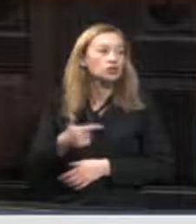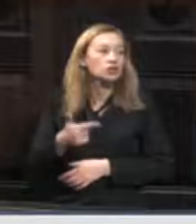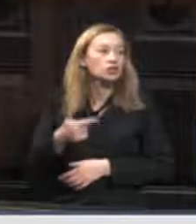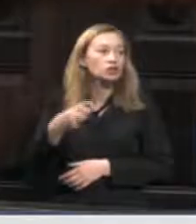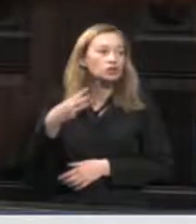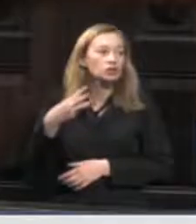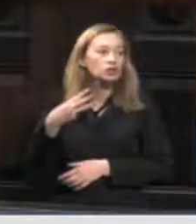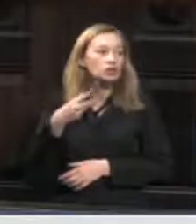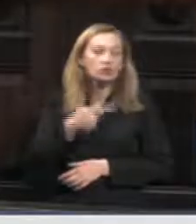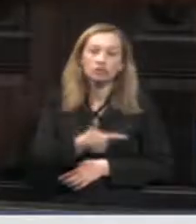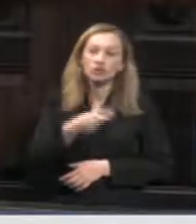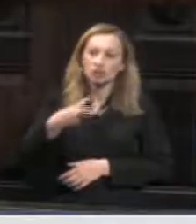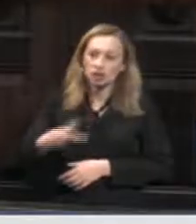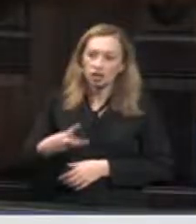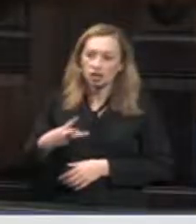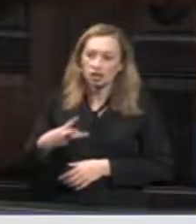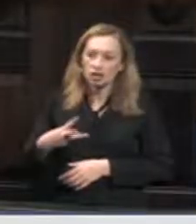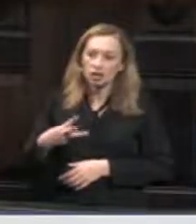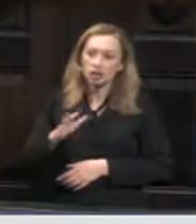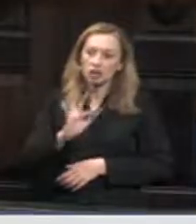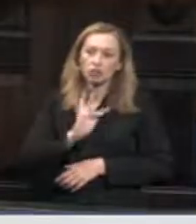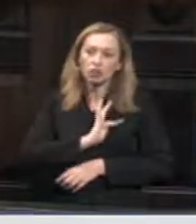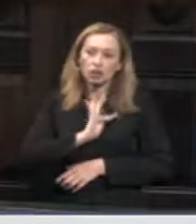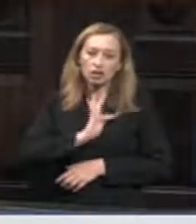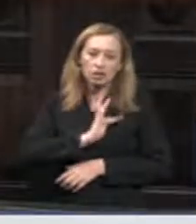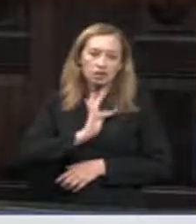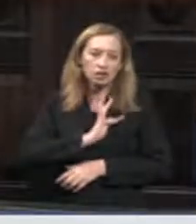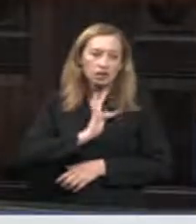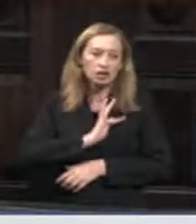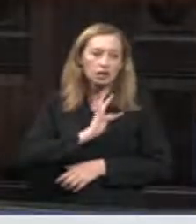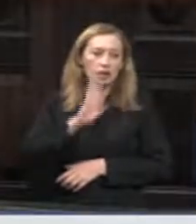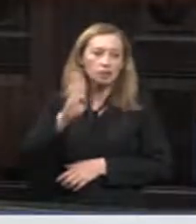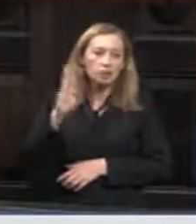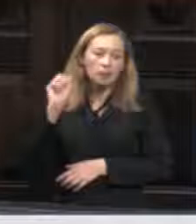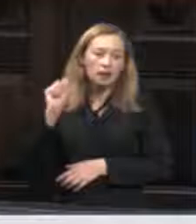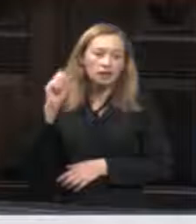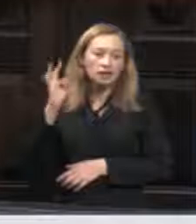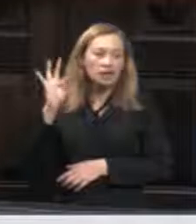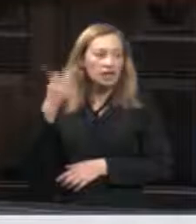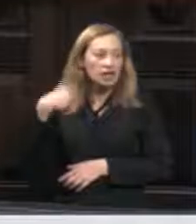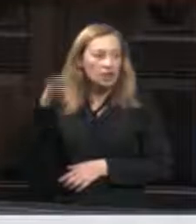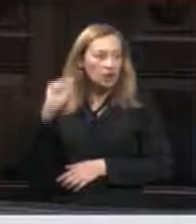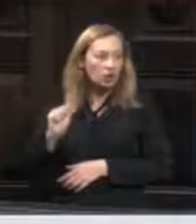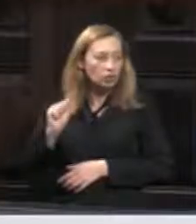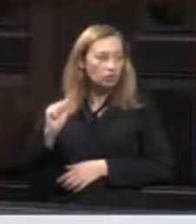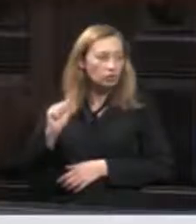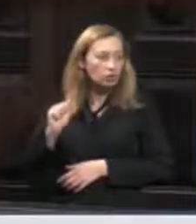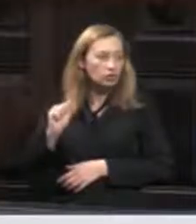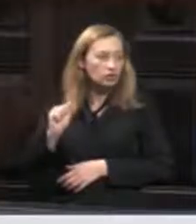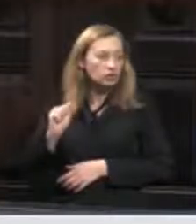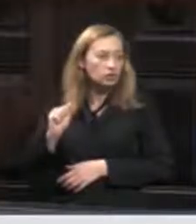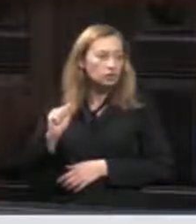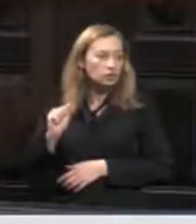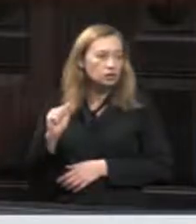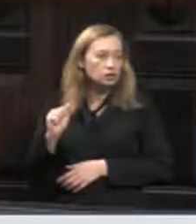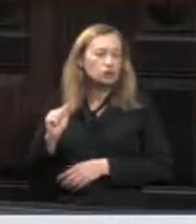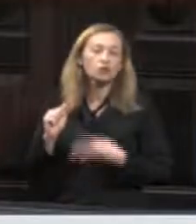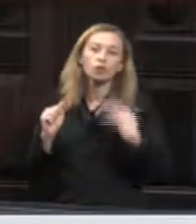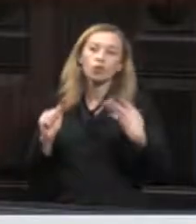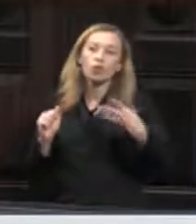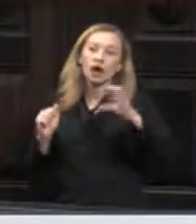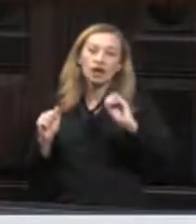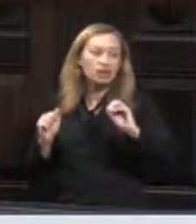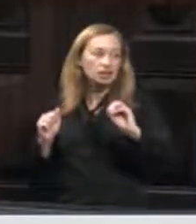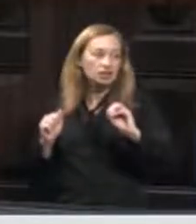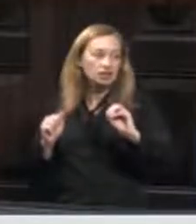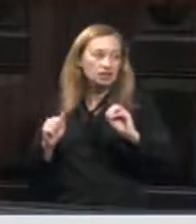que cobre Leblon e Ipanema, tem proporcionalmente 40 vezes